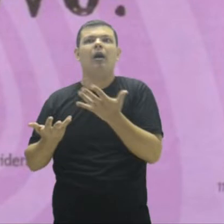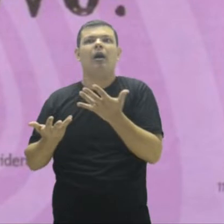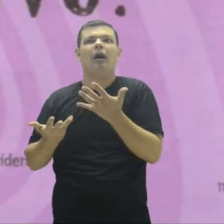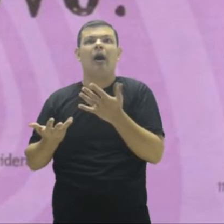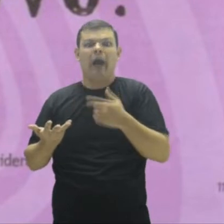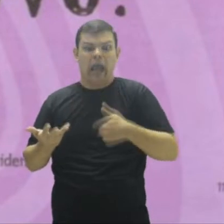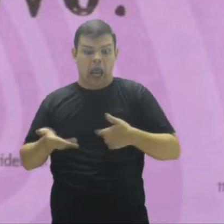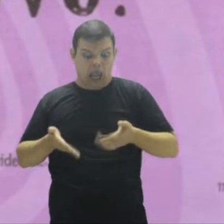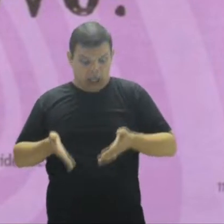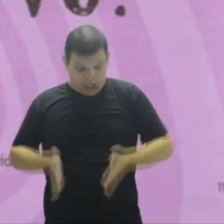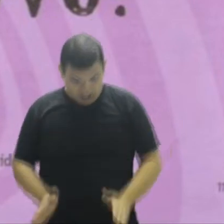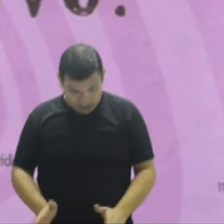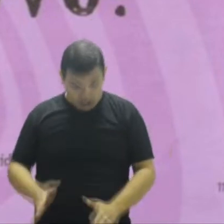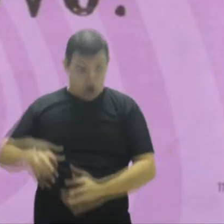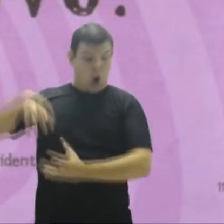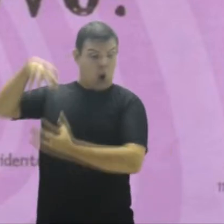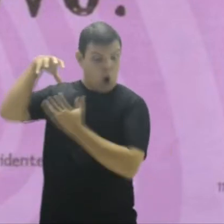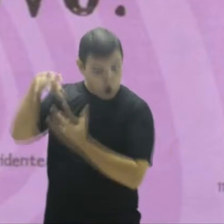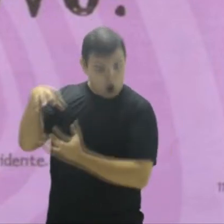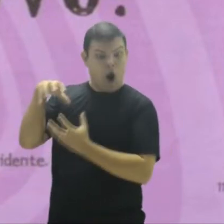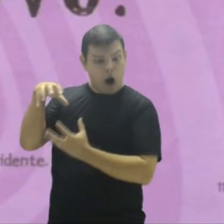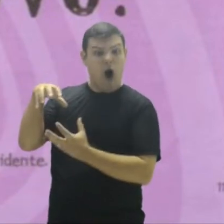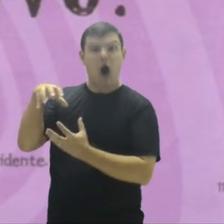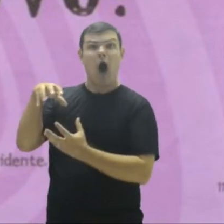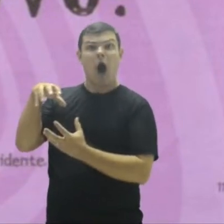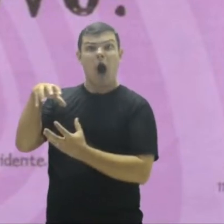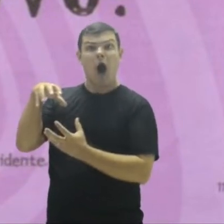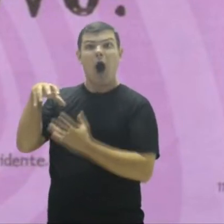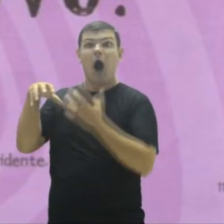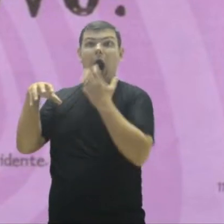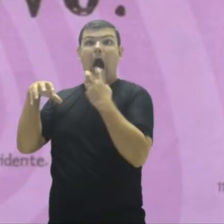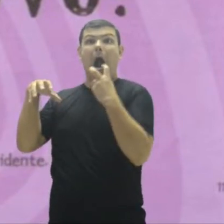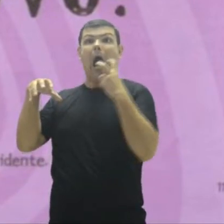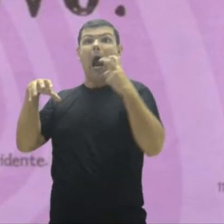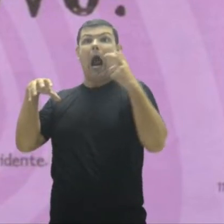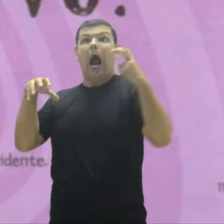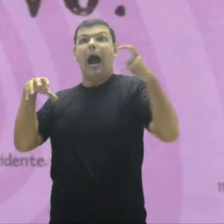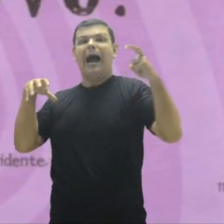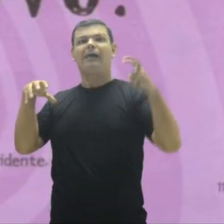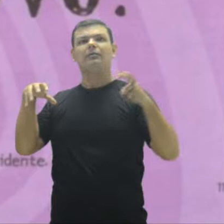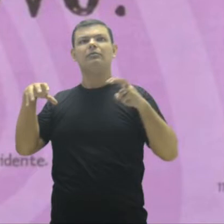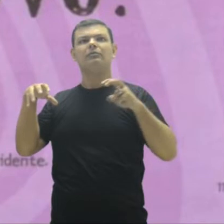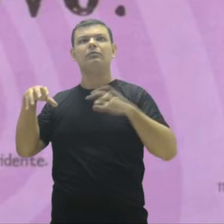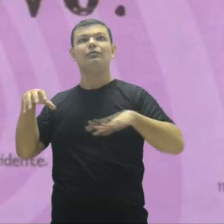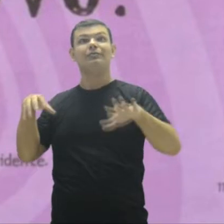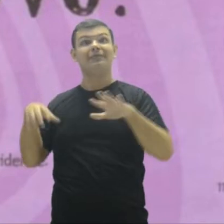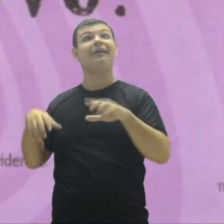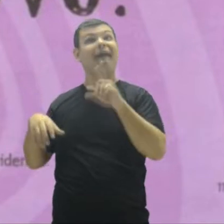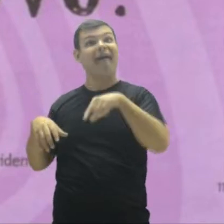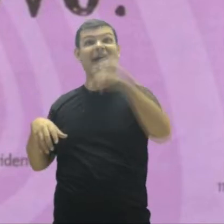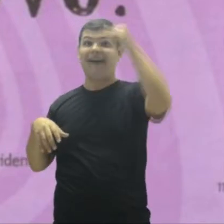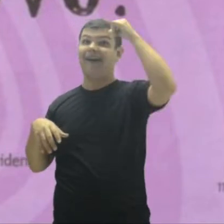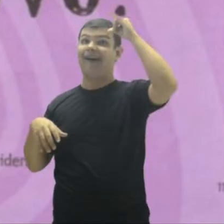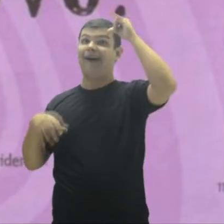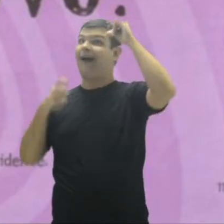Eu botei um ovo! Mimosa deu um